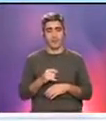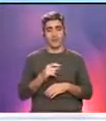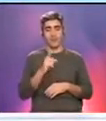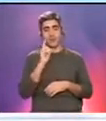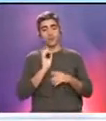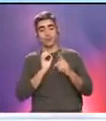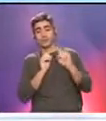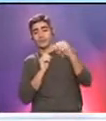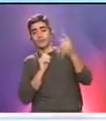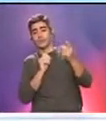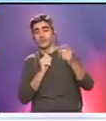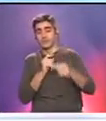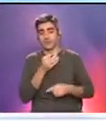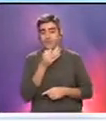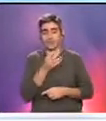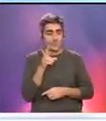senhora.